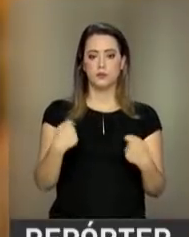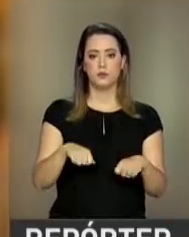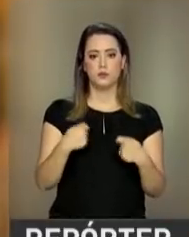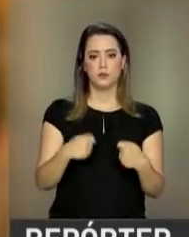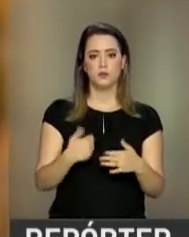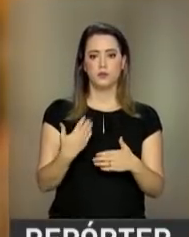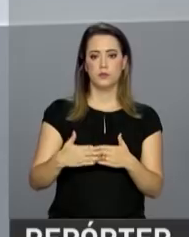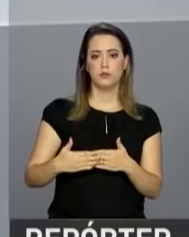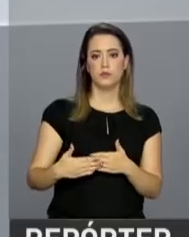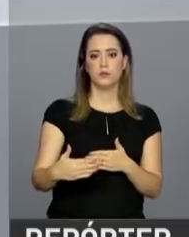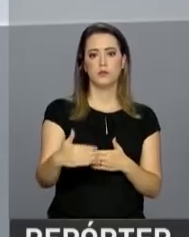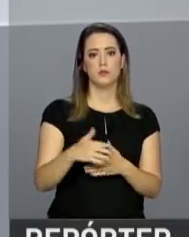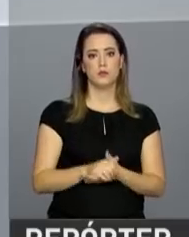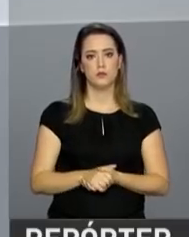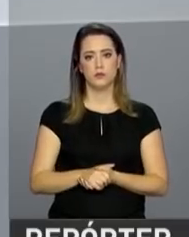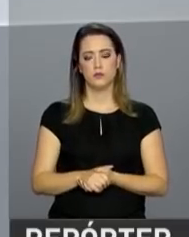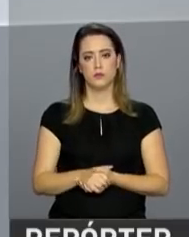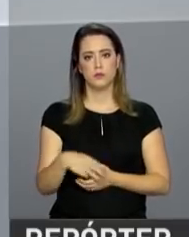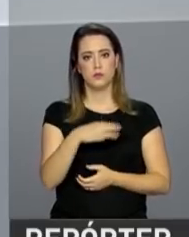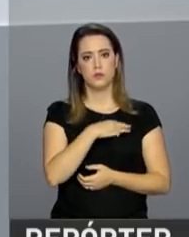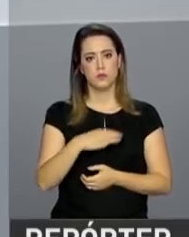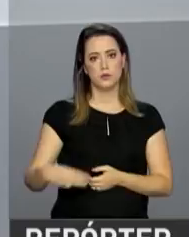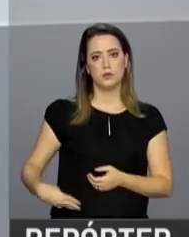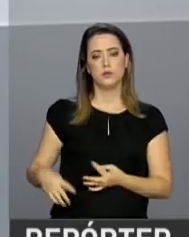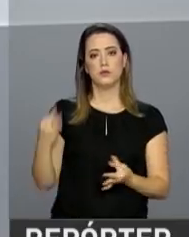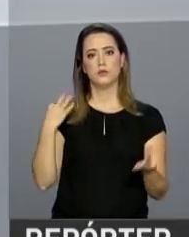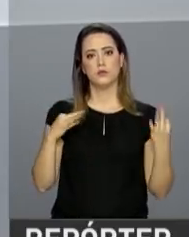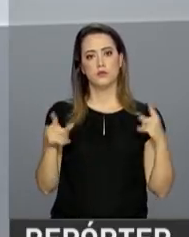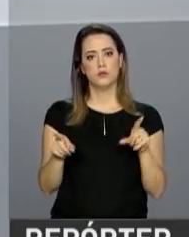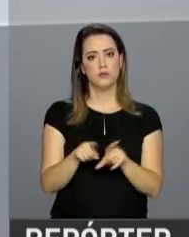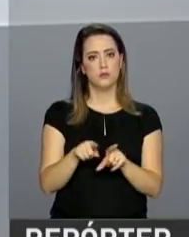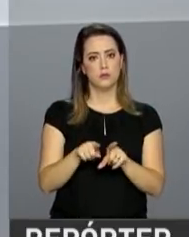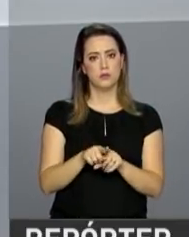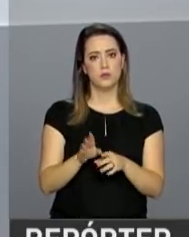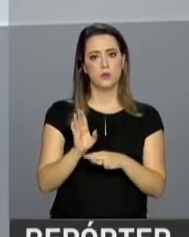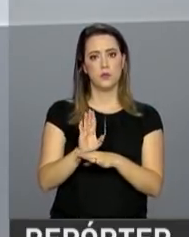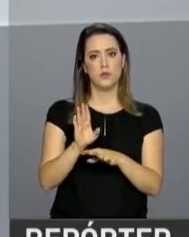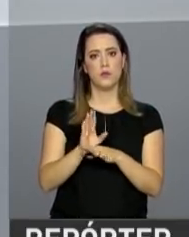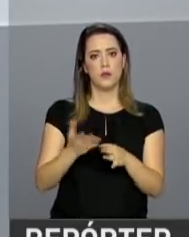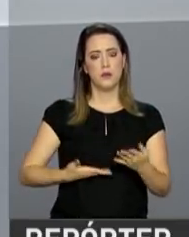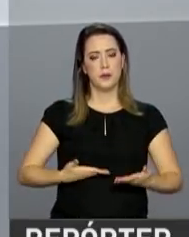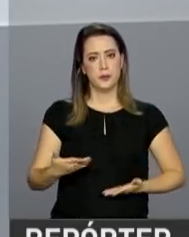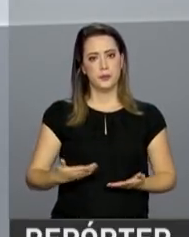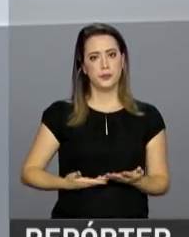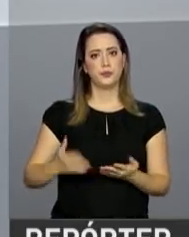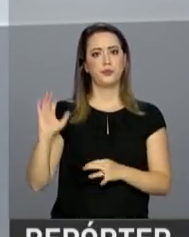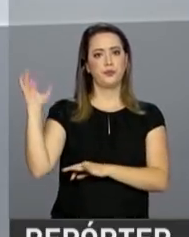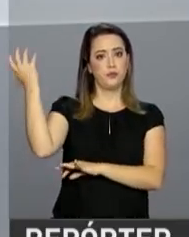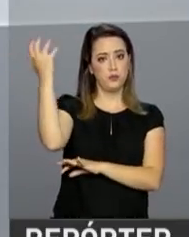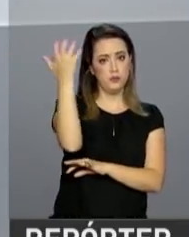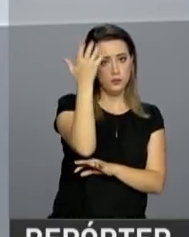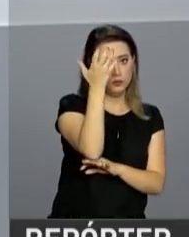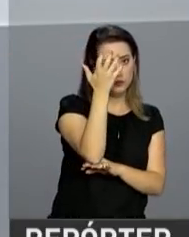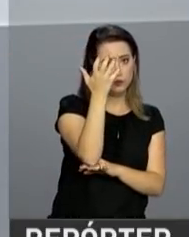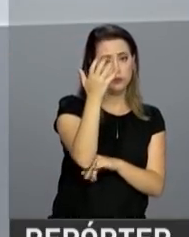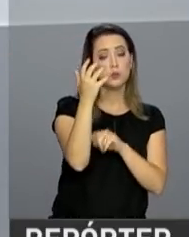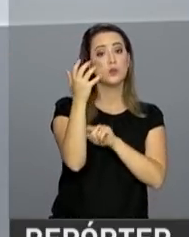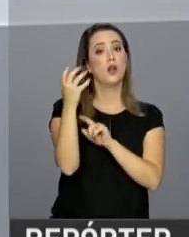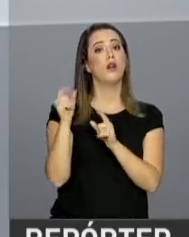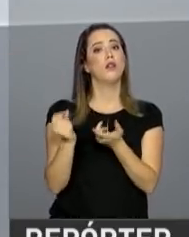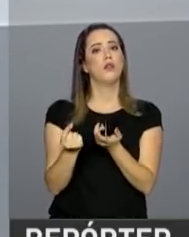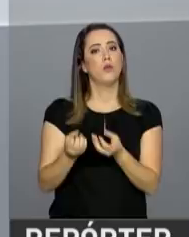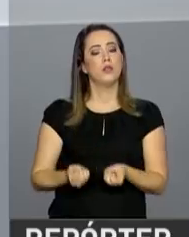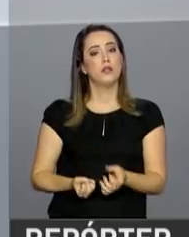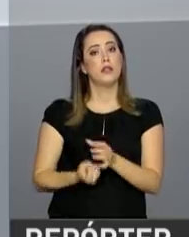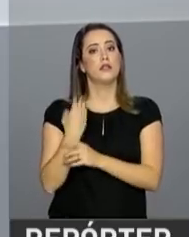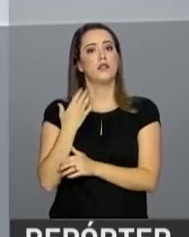duráveis o ministro do turismo disse também que a prestação de serviços em parques brasileiros pode gerar